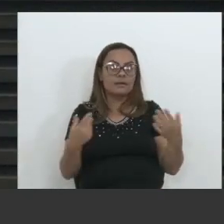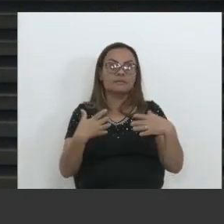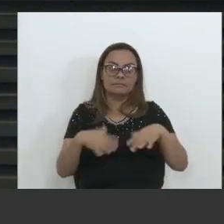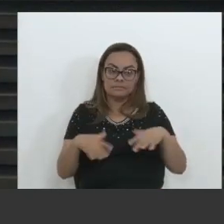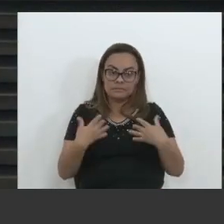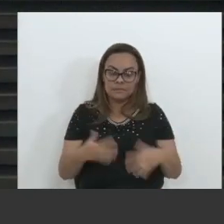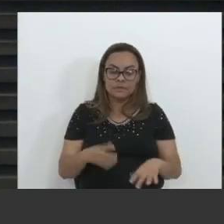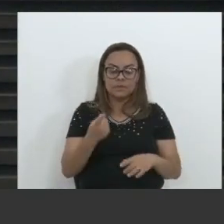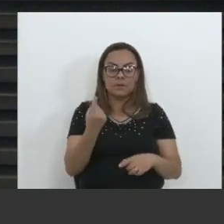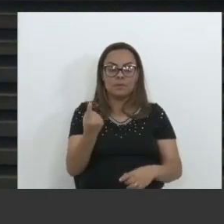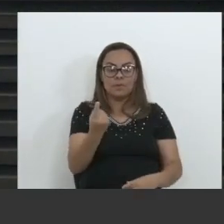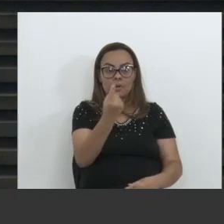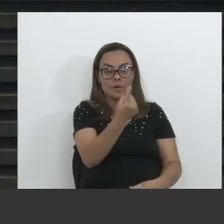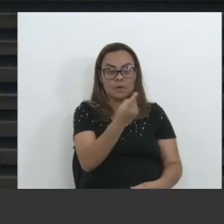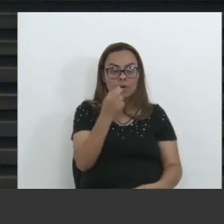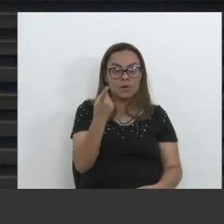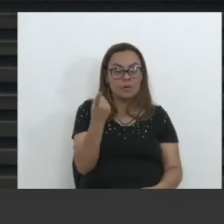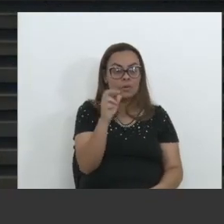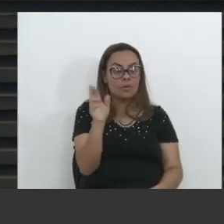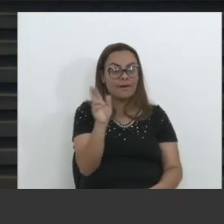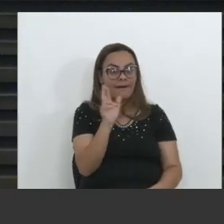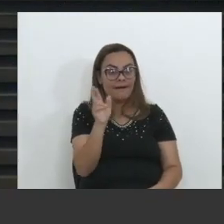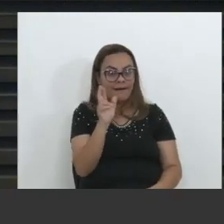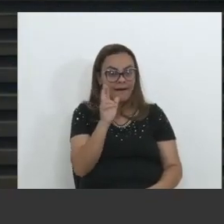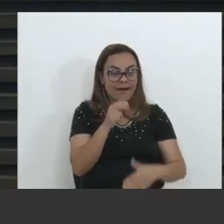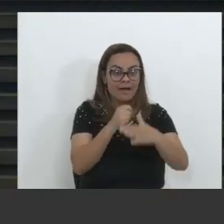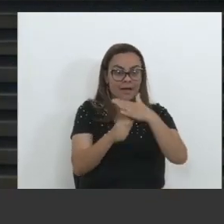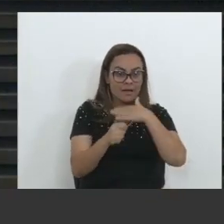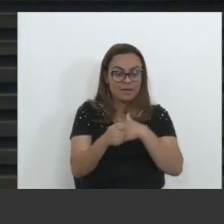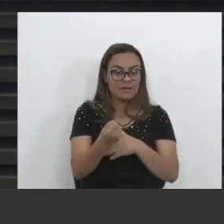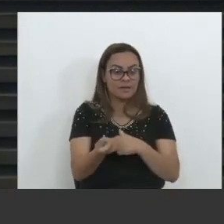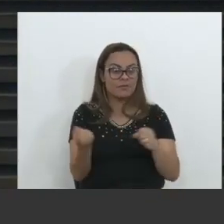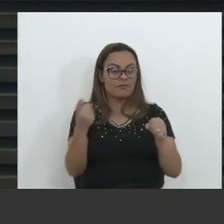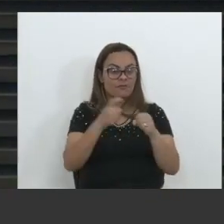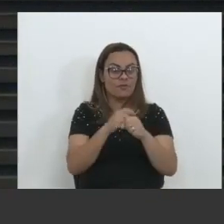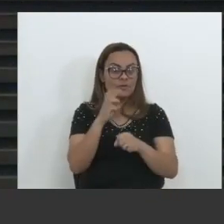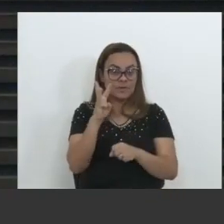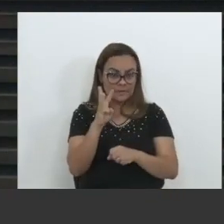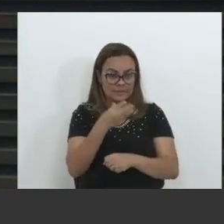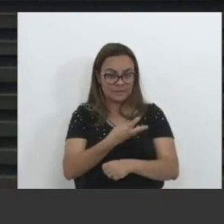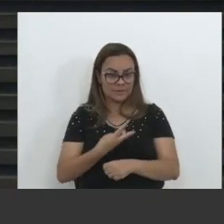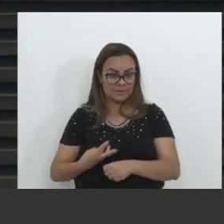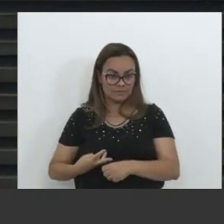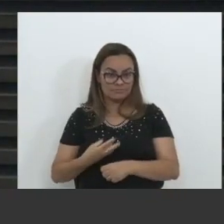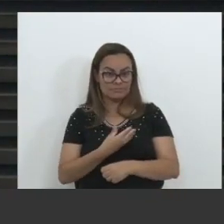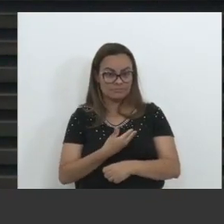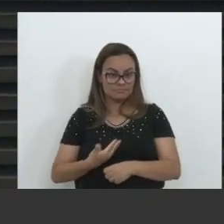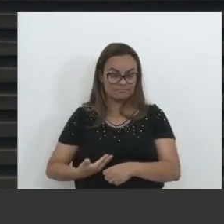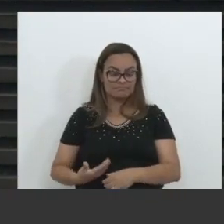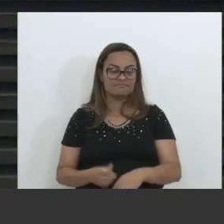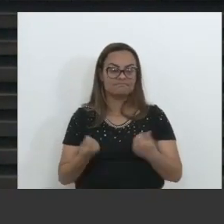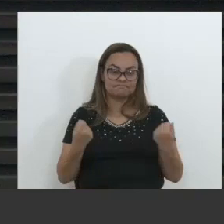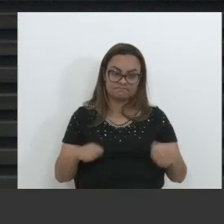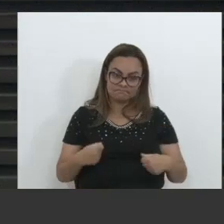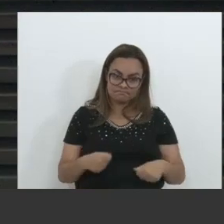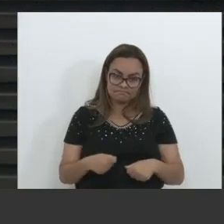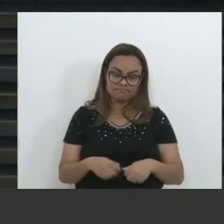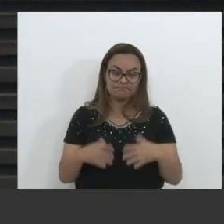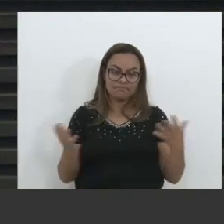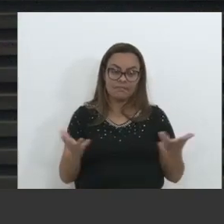que cada R 1 investido na arte volta três para o governo Então a gente tem que